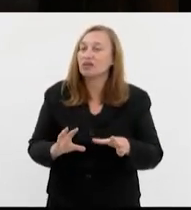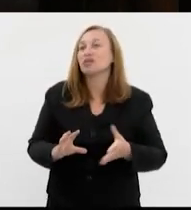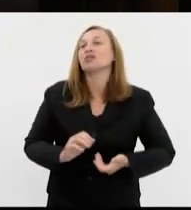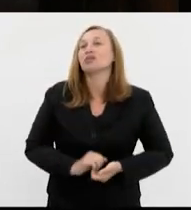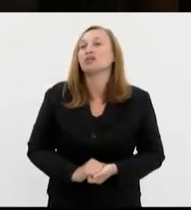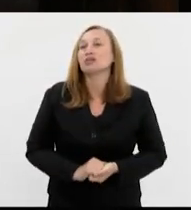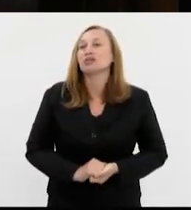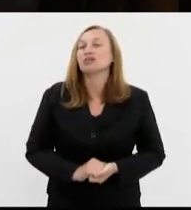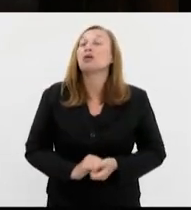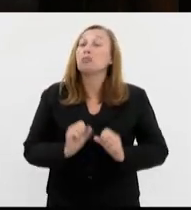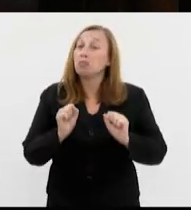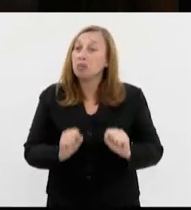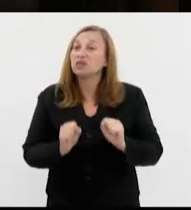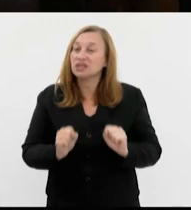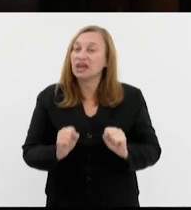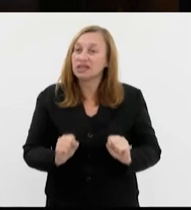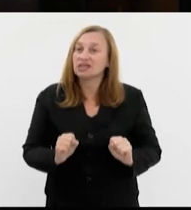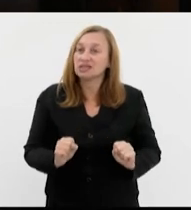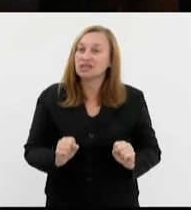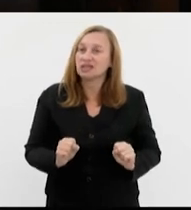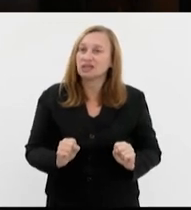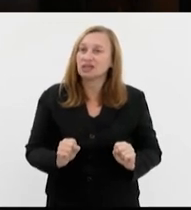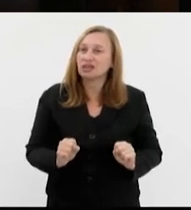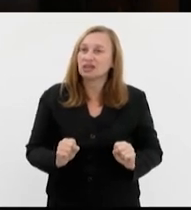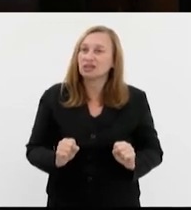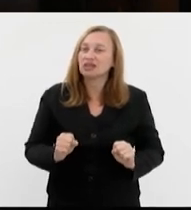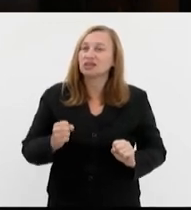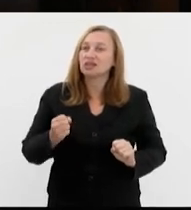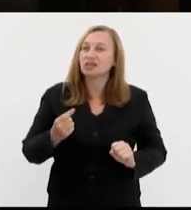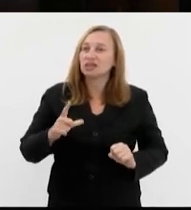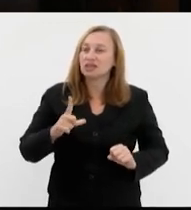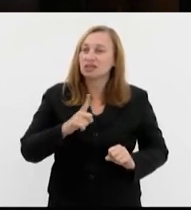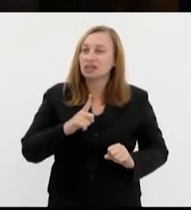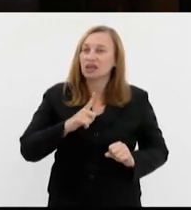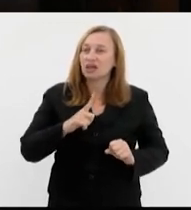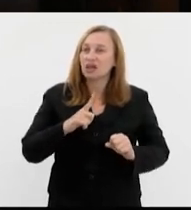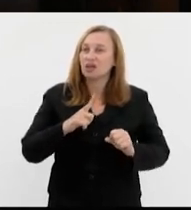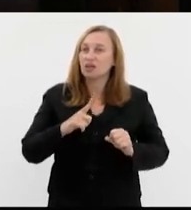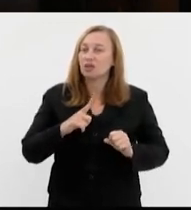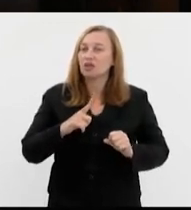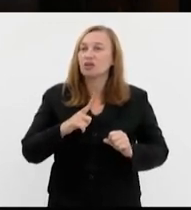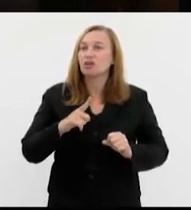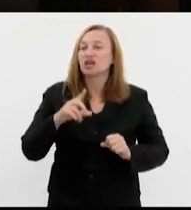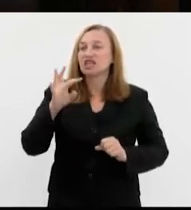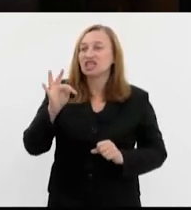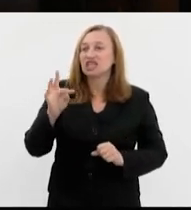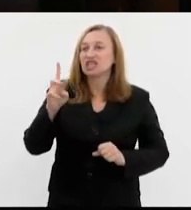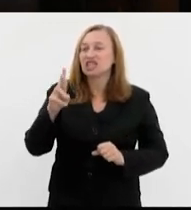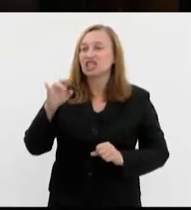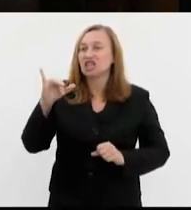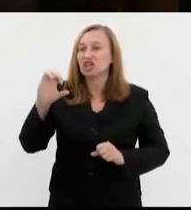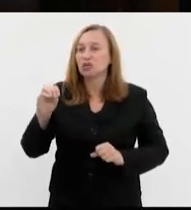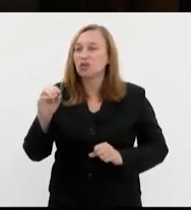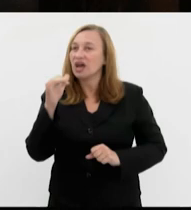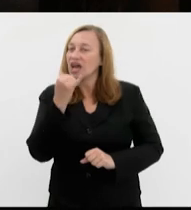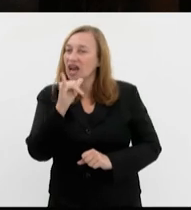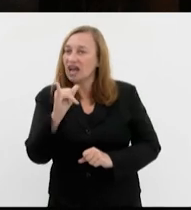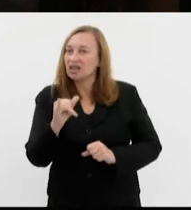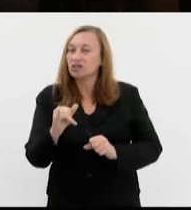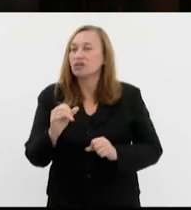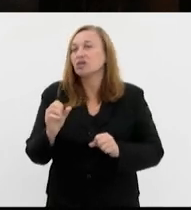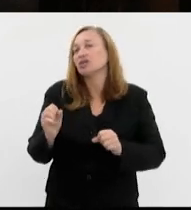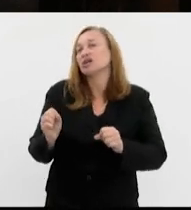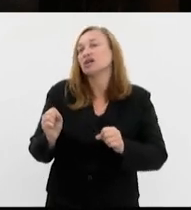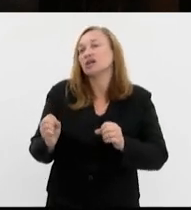próprio para que pudéssemos ter ali o maior trio elétrico já construído dentro do Brasil, e,